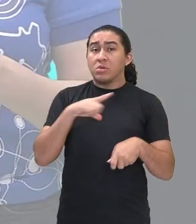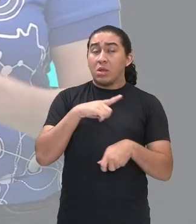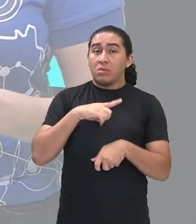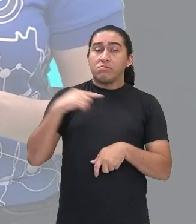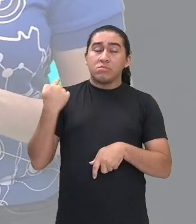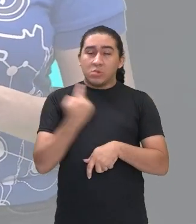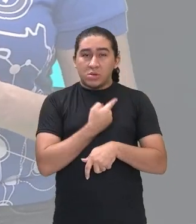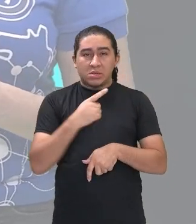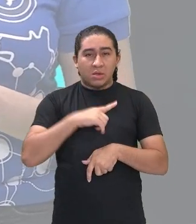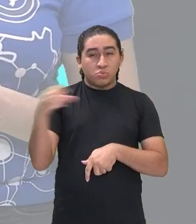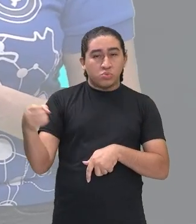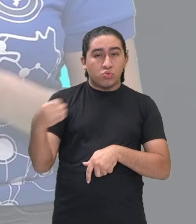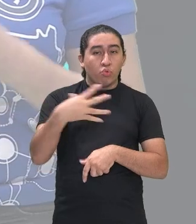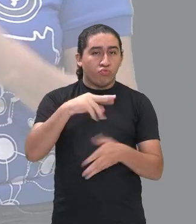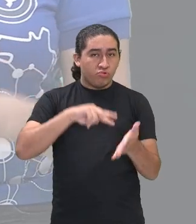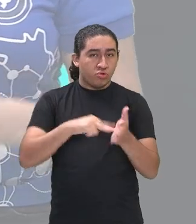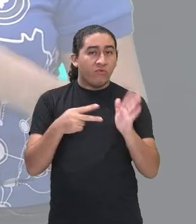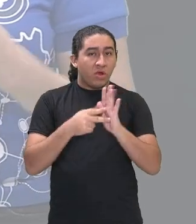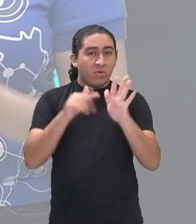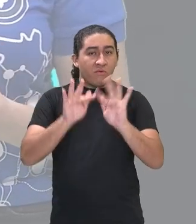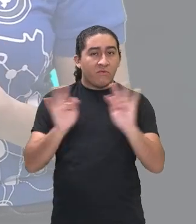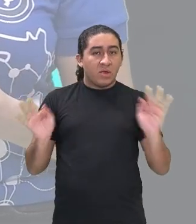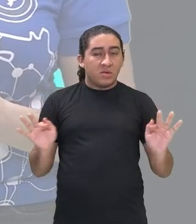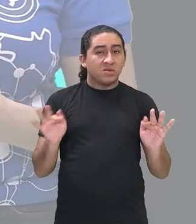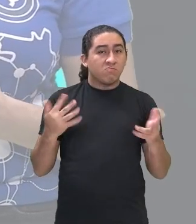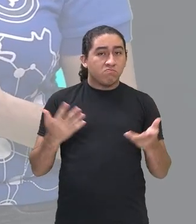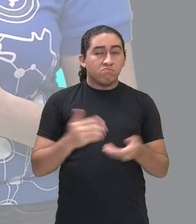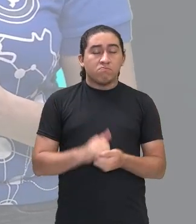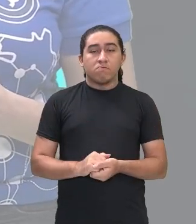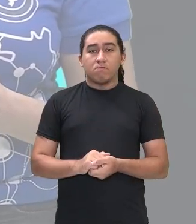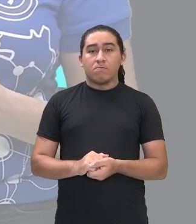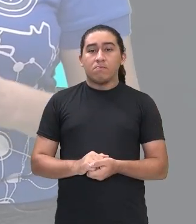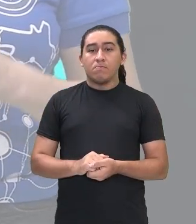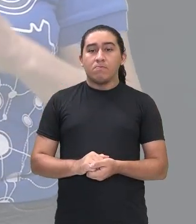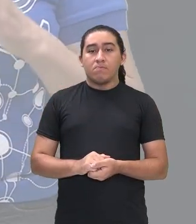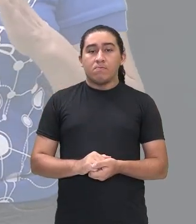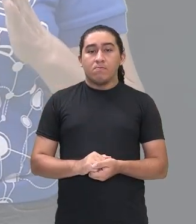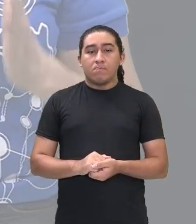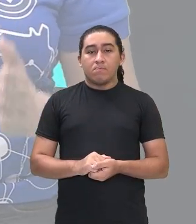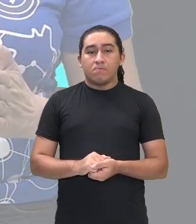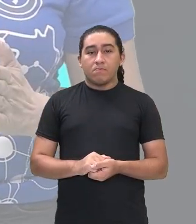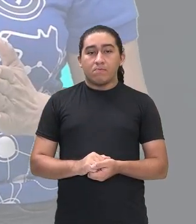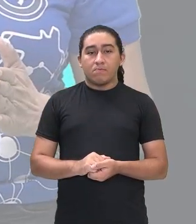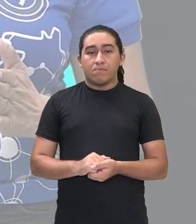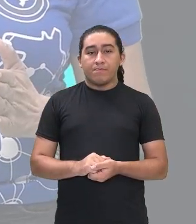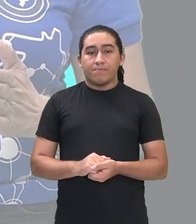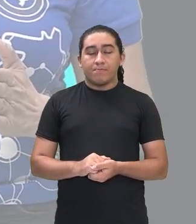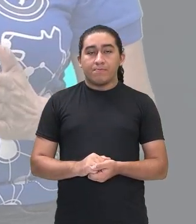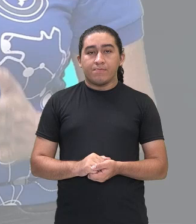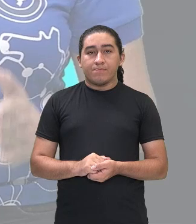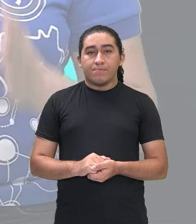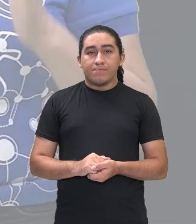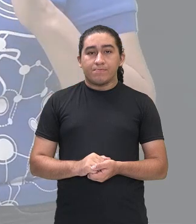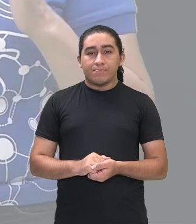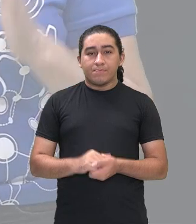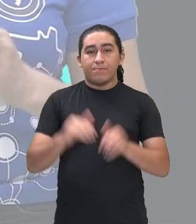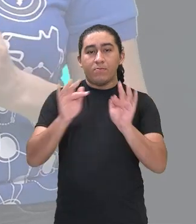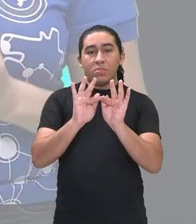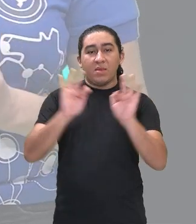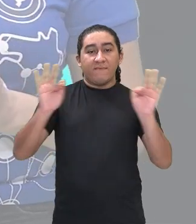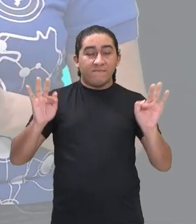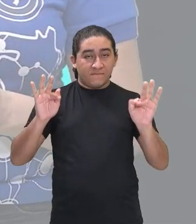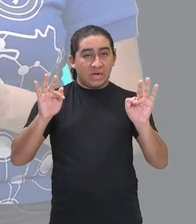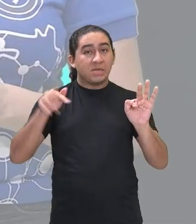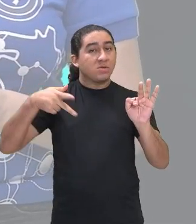ter novo significado, nova interpretação? A mesma frase, mas